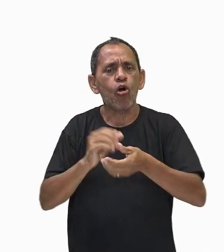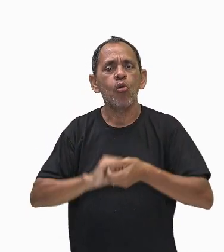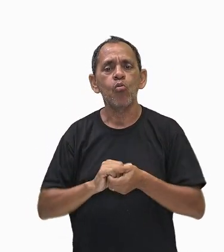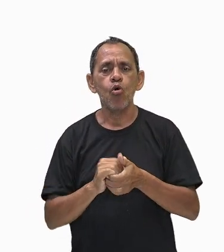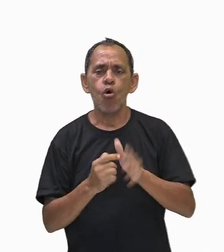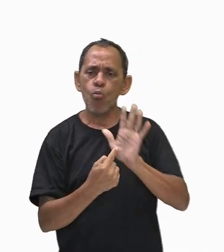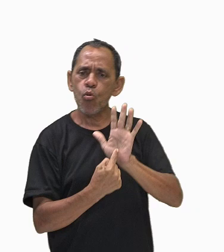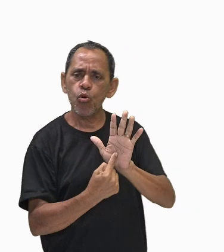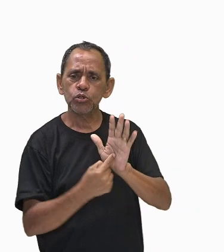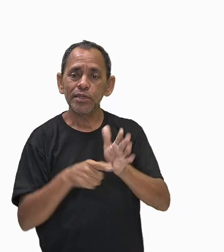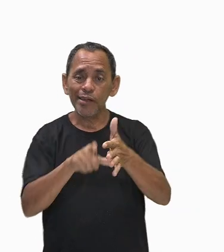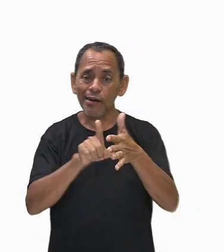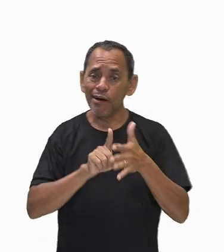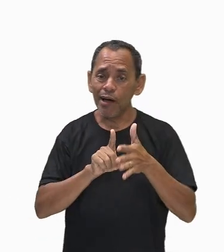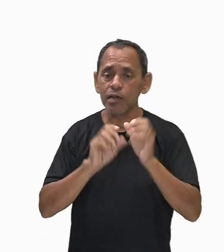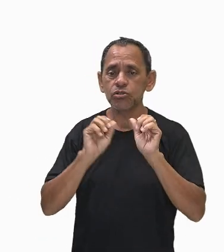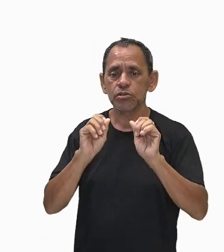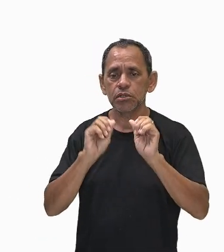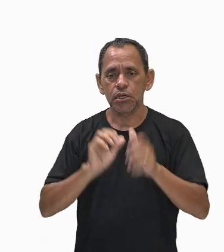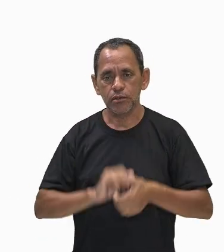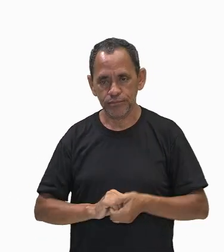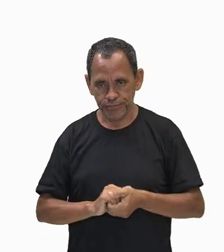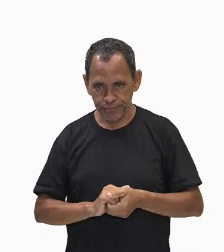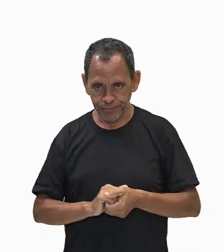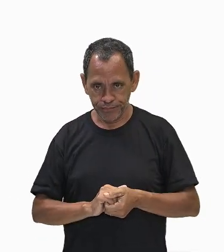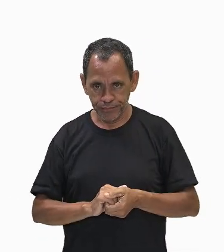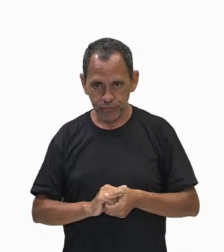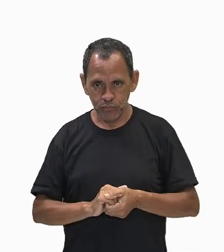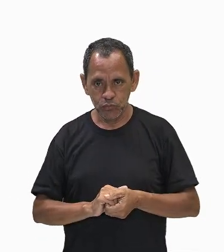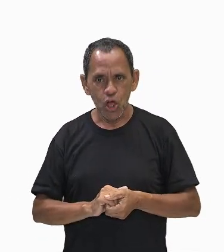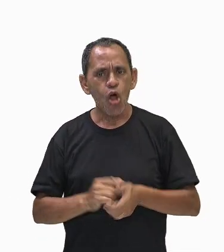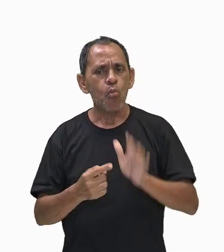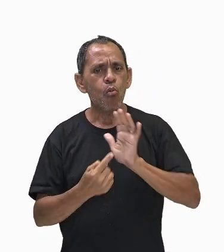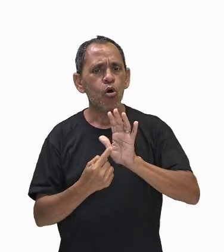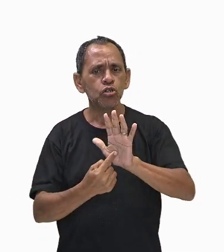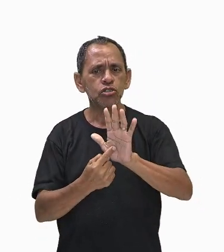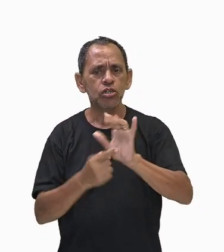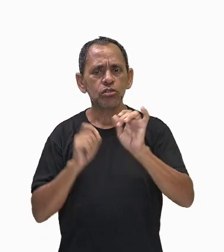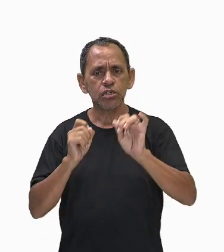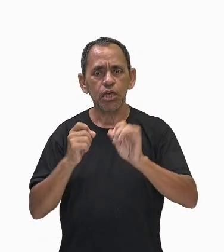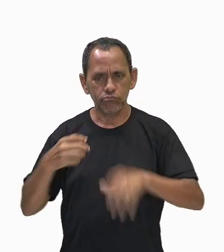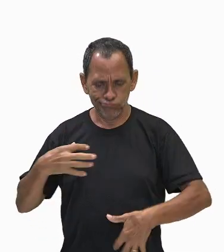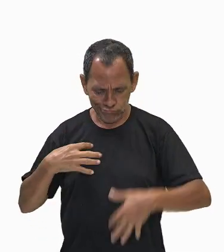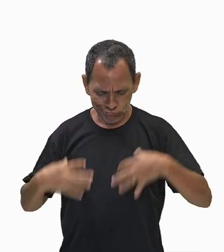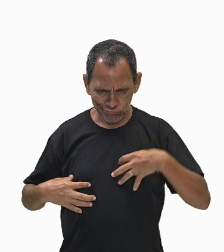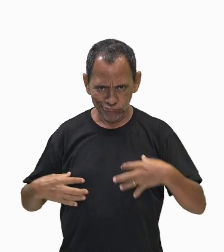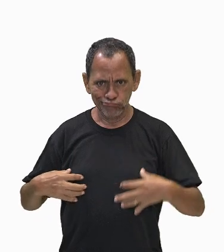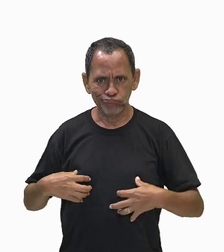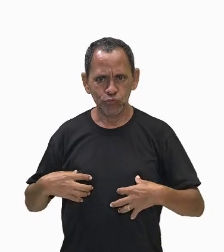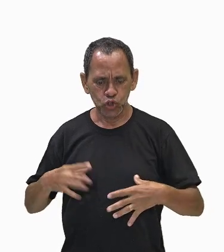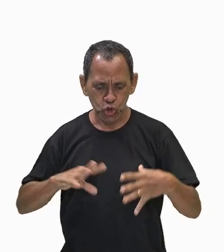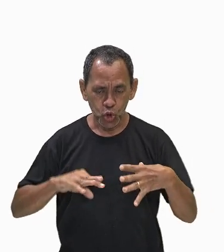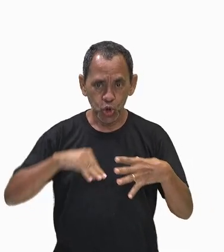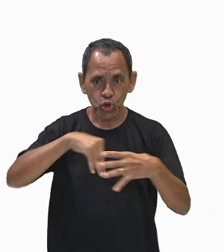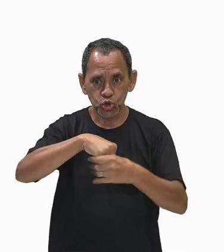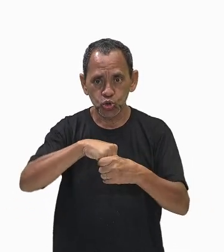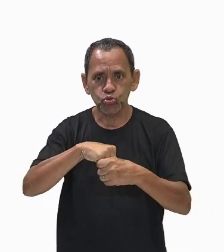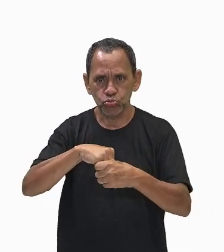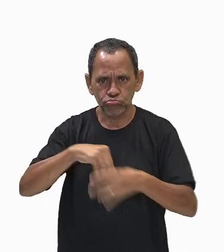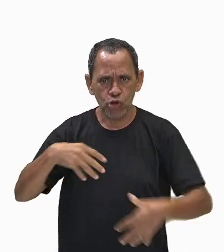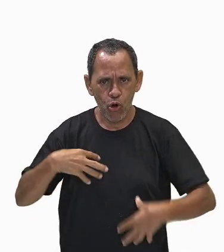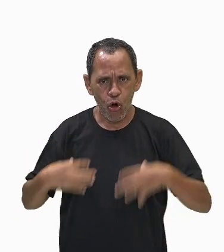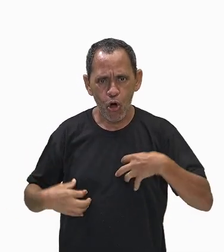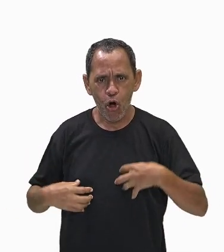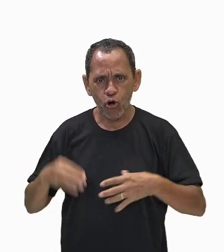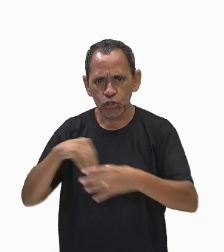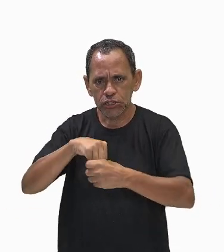vocês anteriormente, apontando os órgãos que fazem parte do sistema excretor, é uma relação que